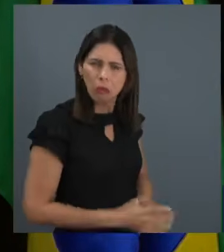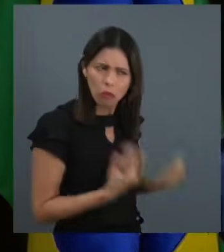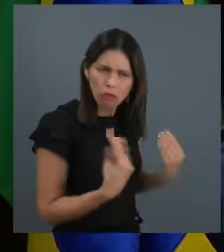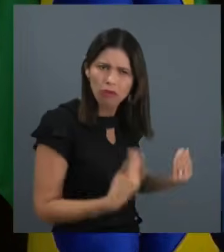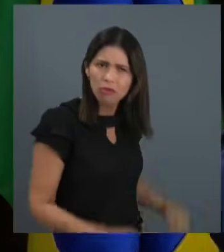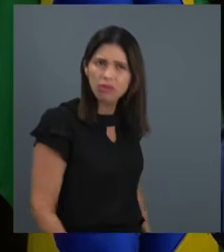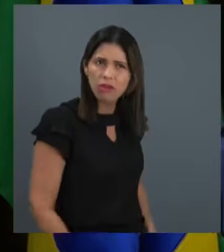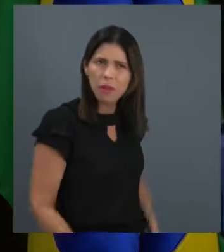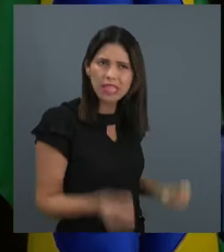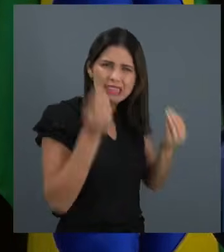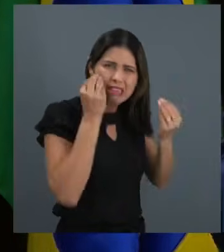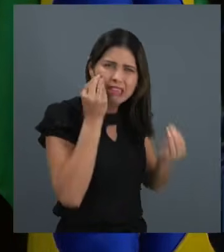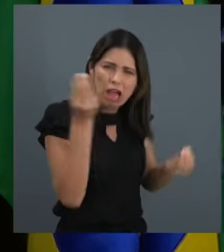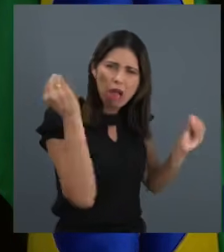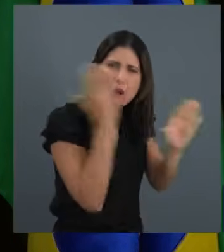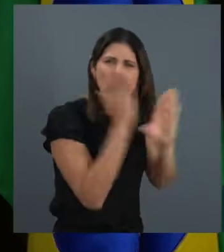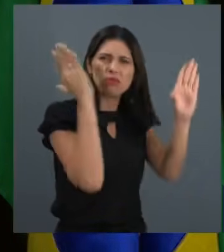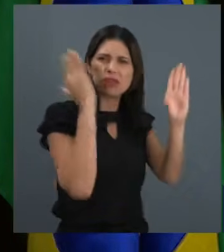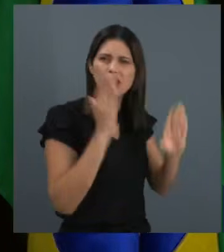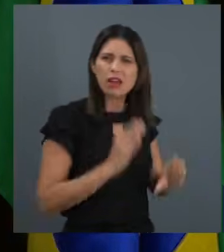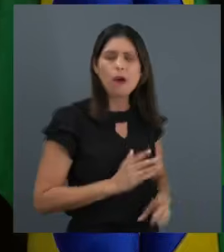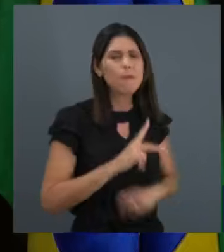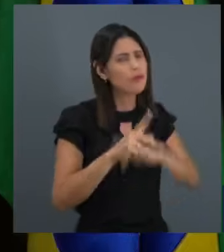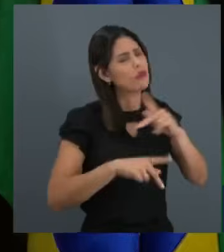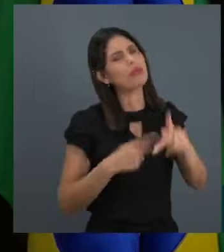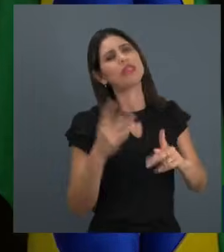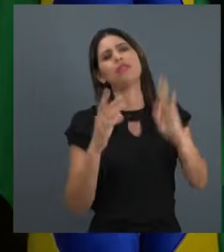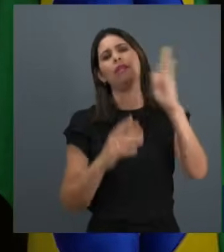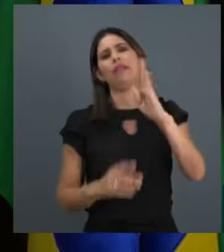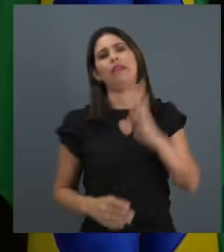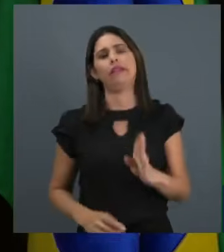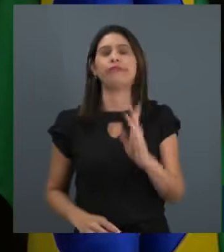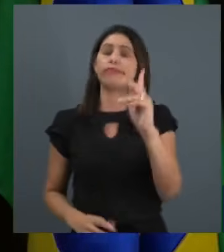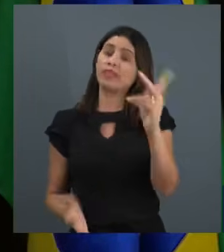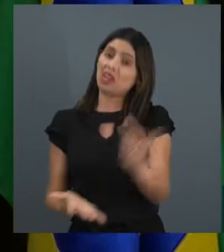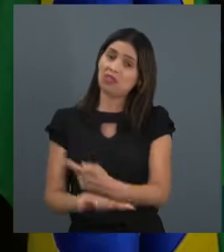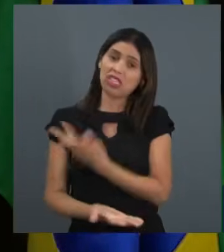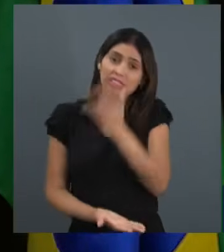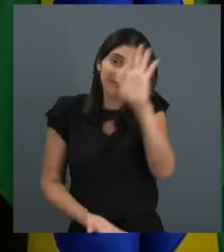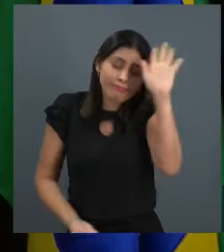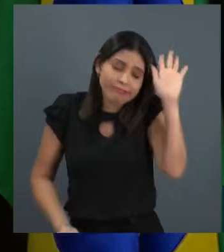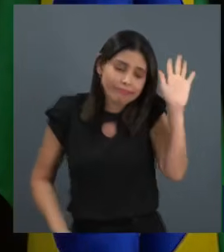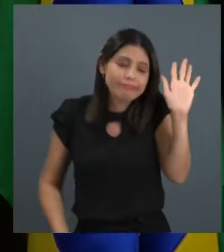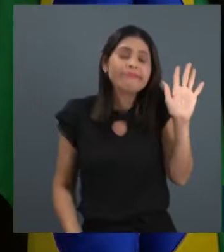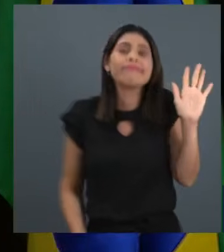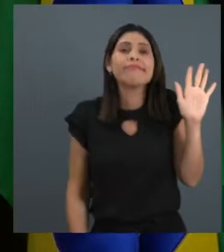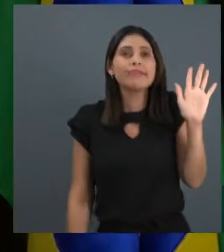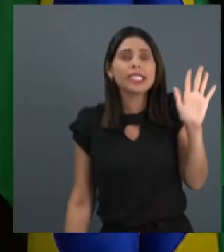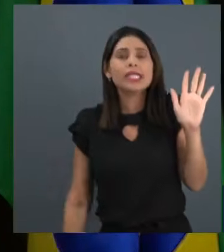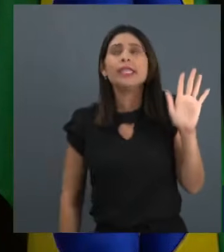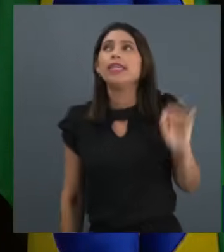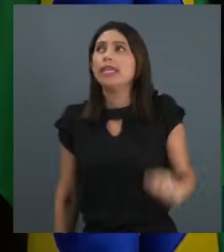para caçar brasileiro. Olha só o que está acontecendo no nosso país. Mas olha bem aqui.